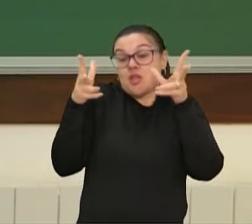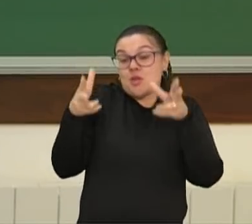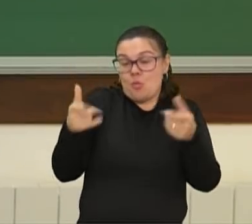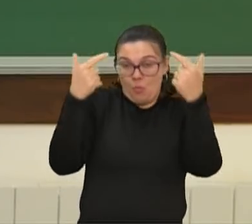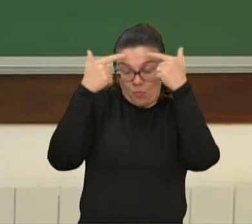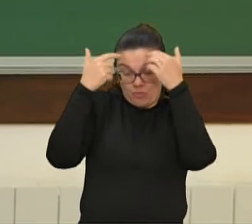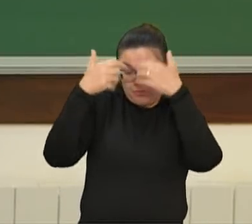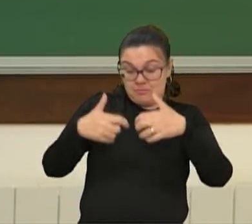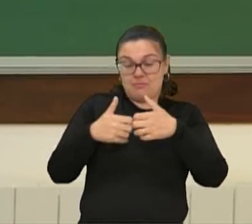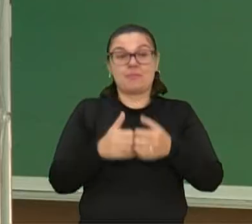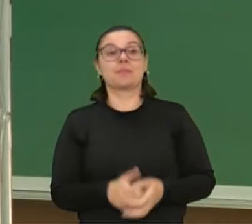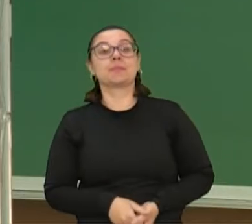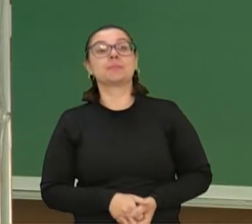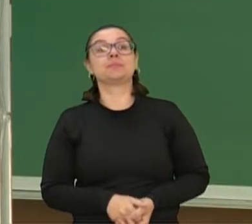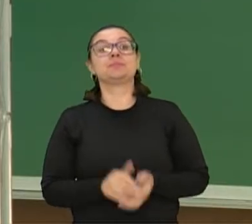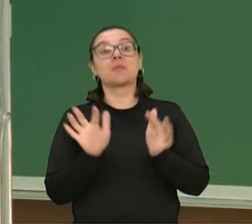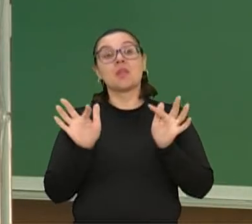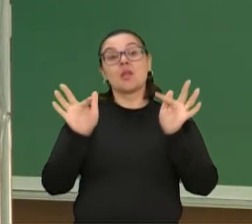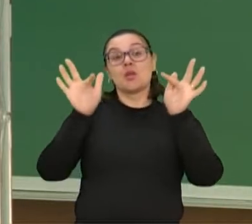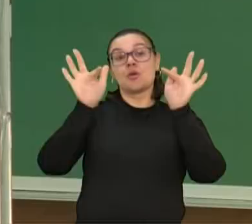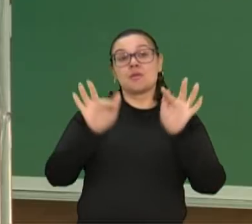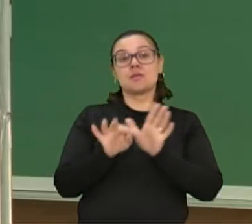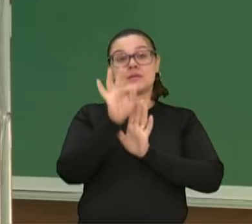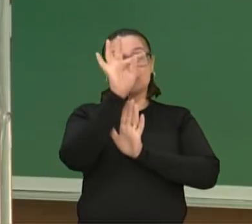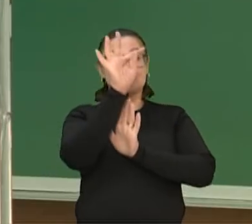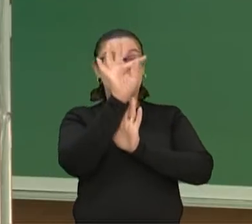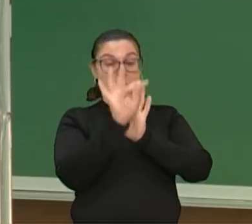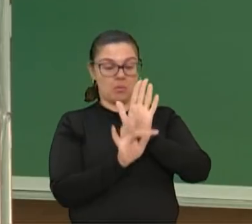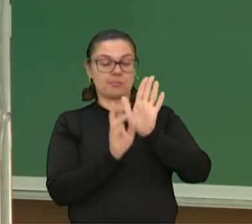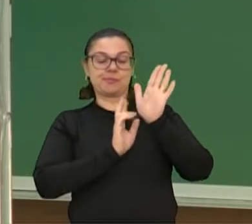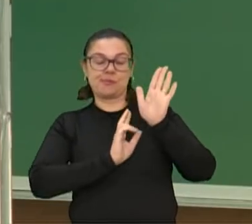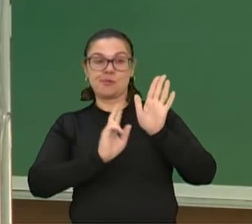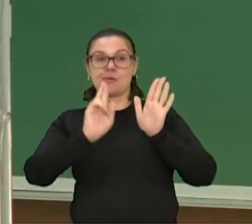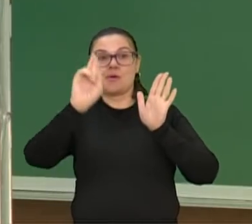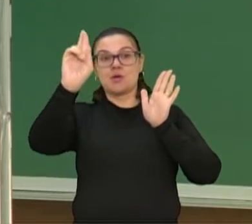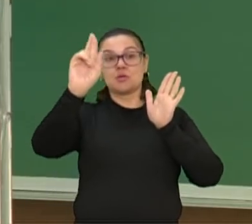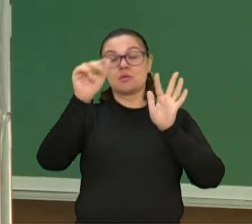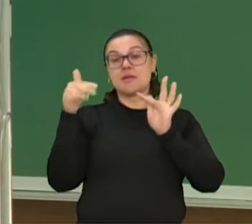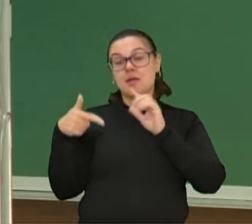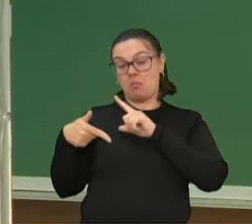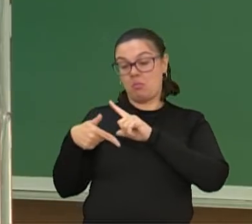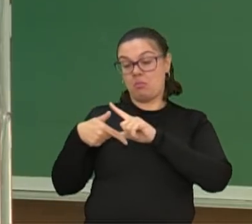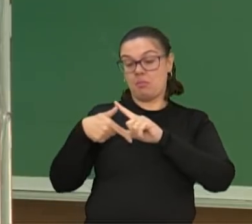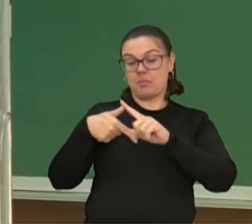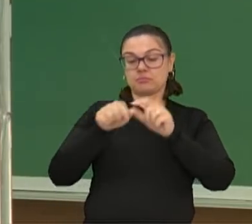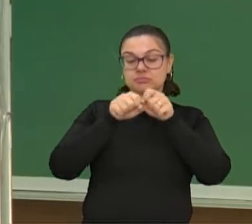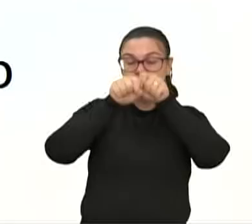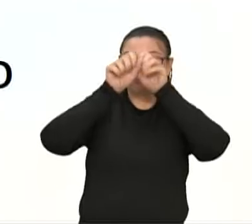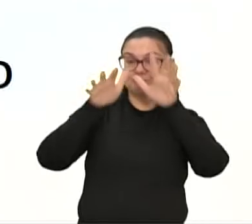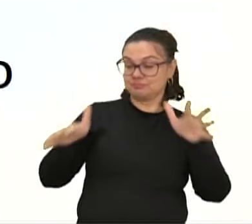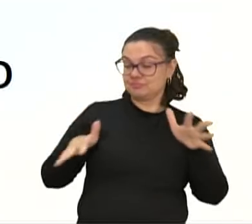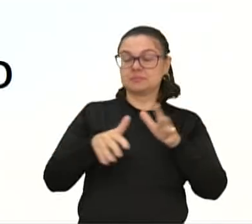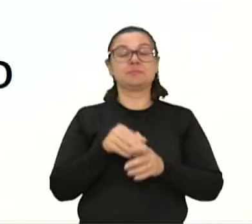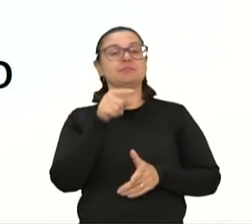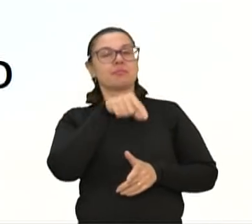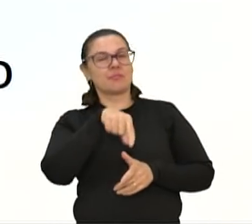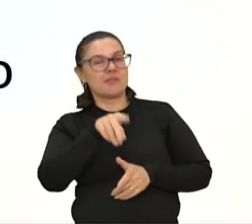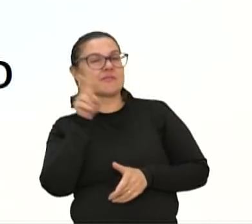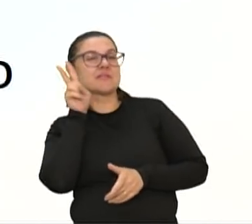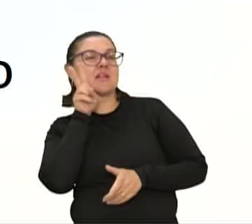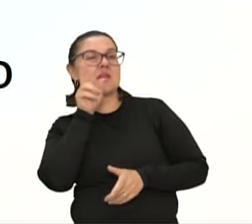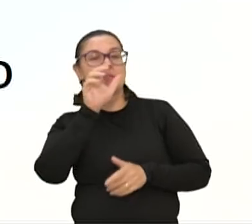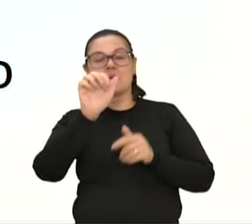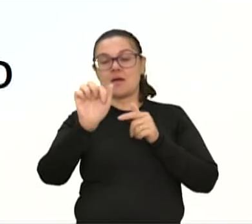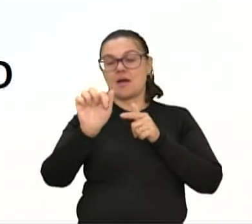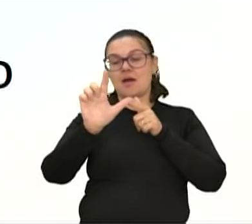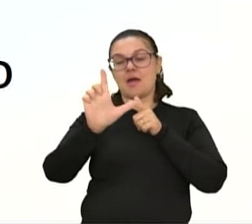coisas. E, por fim, era um texto religioso no estilo lógico e alegorias. Lembra lá da